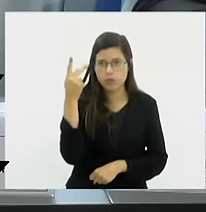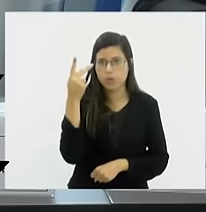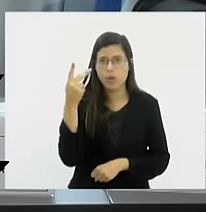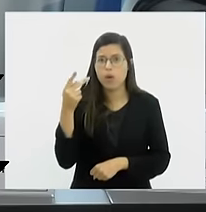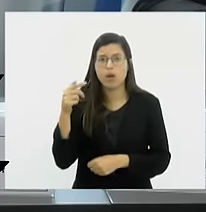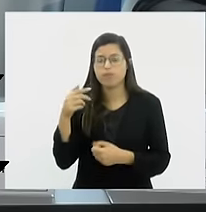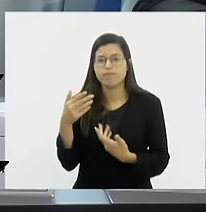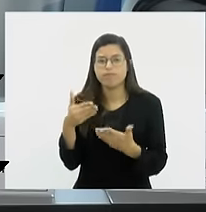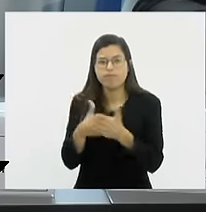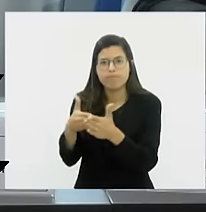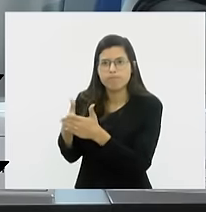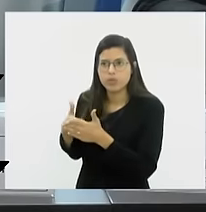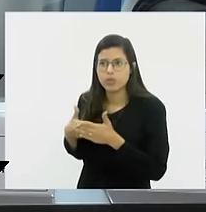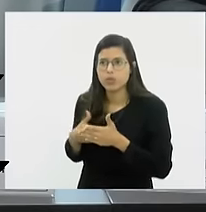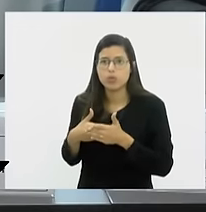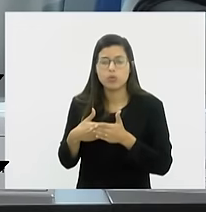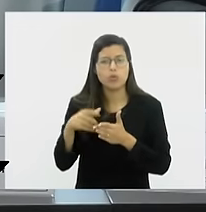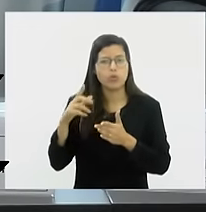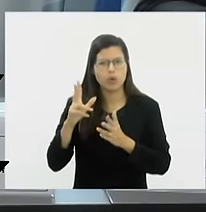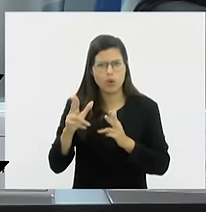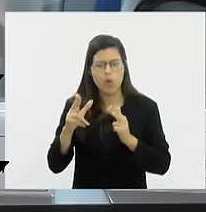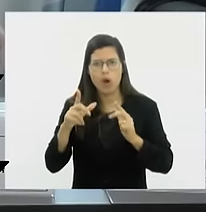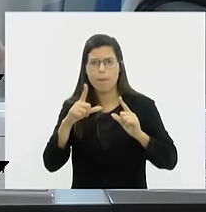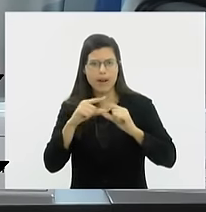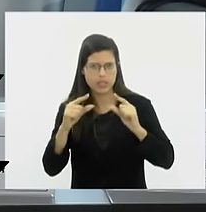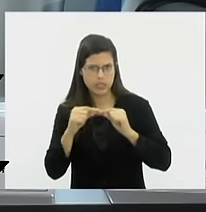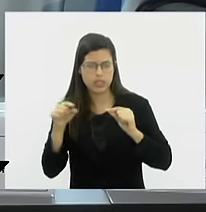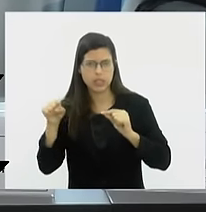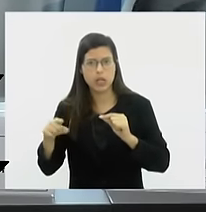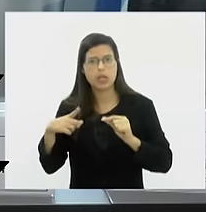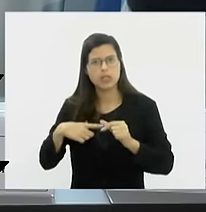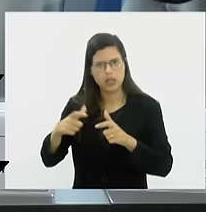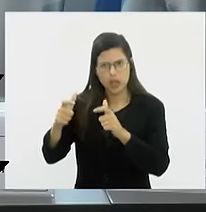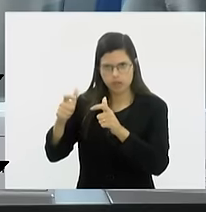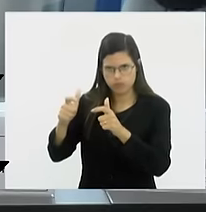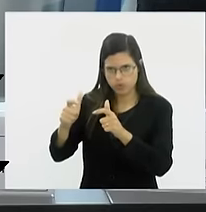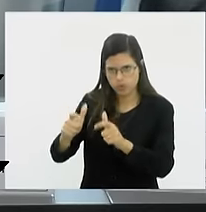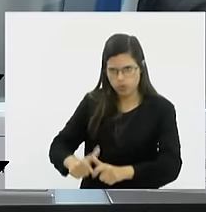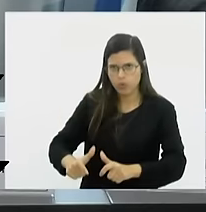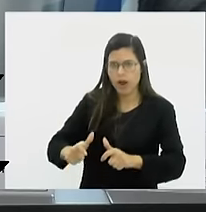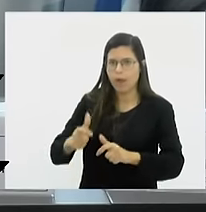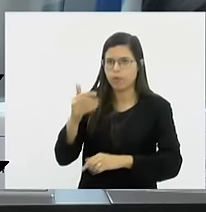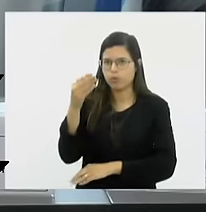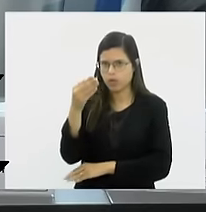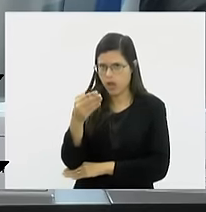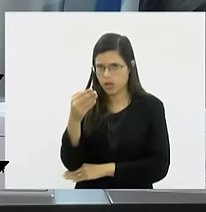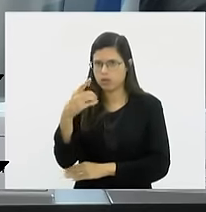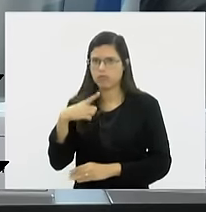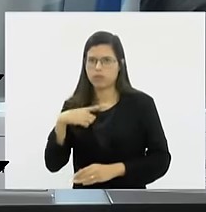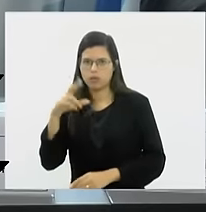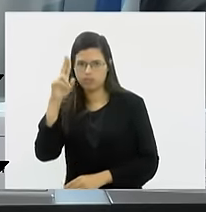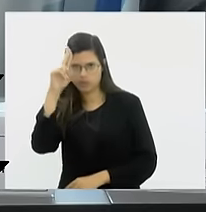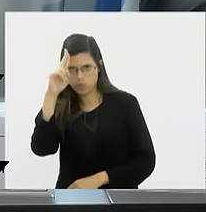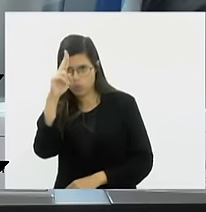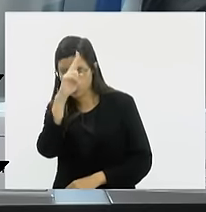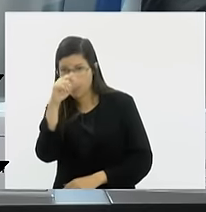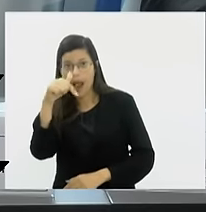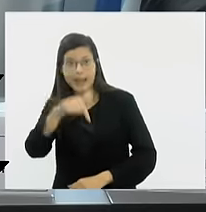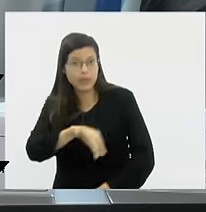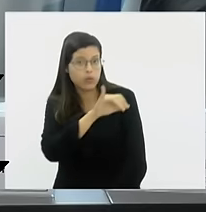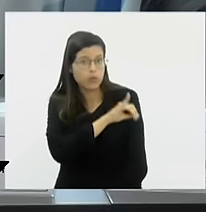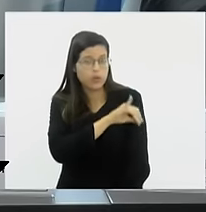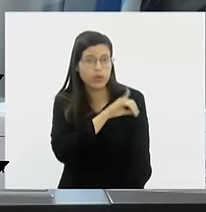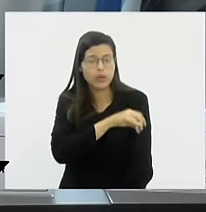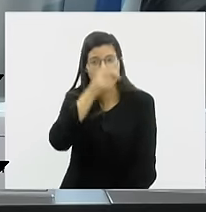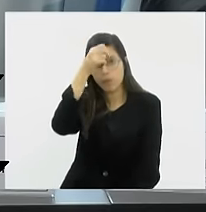qualquer lugar do Brasil, em Brasília, como a gente vai toda hora. Presidente. Existe um lugar específico para o táxi, existe um lugar específico para o Uber, só que aqui no Rio de Janeiro, o prefeito